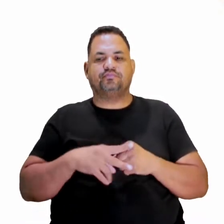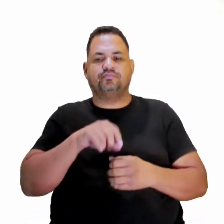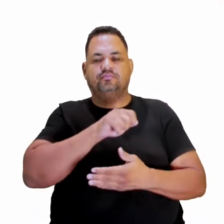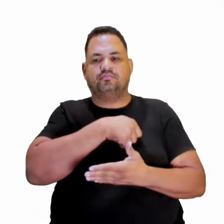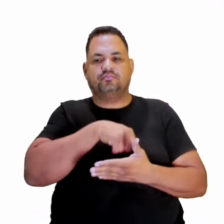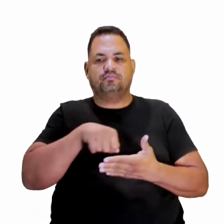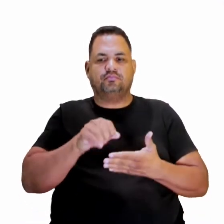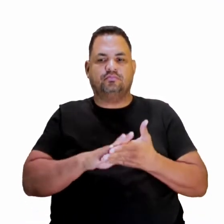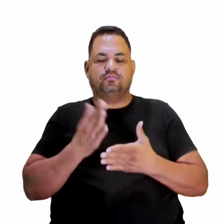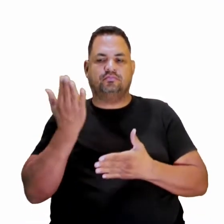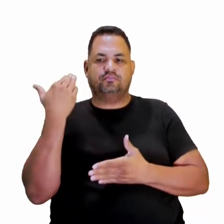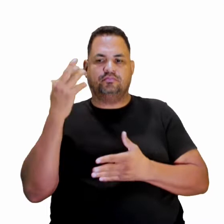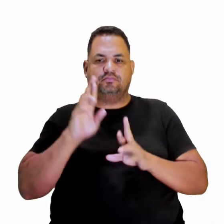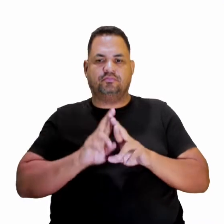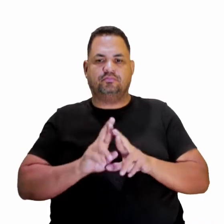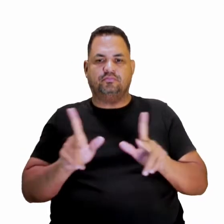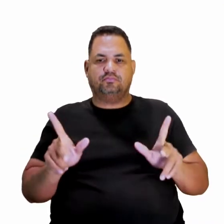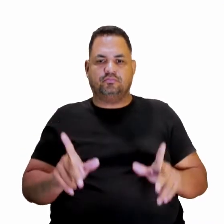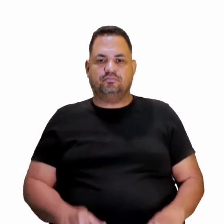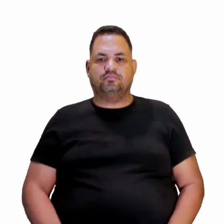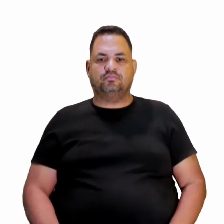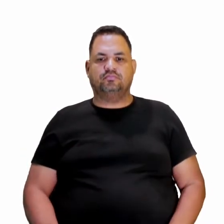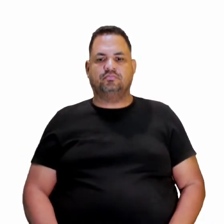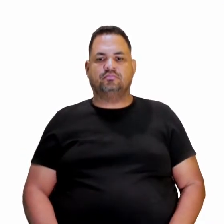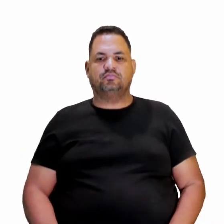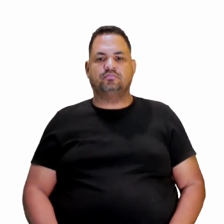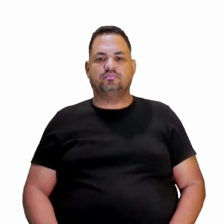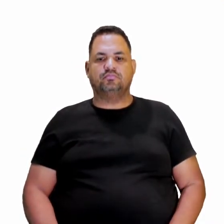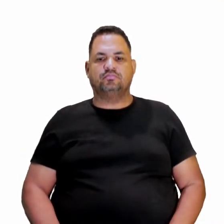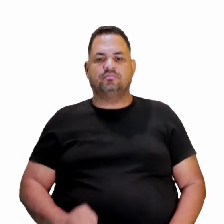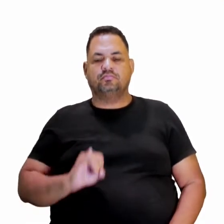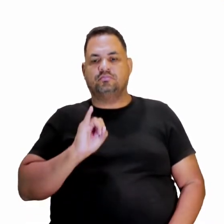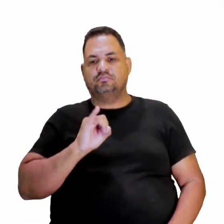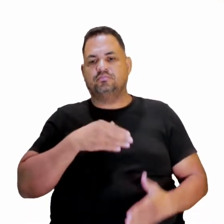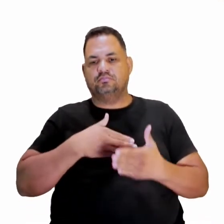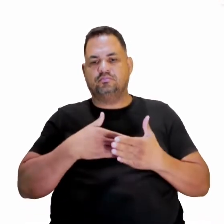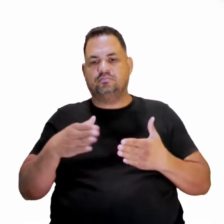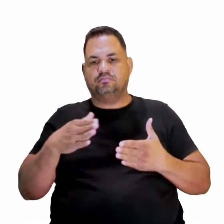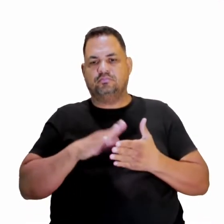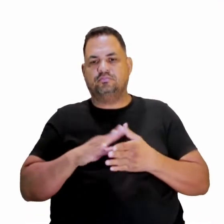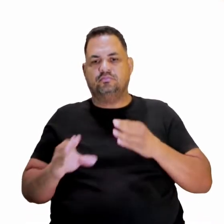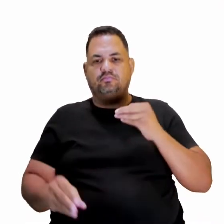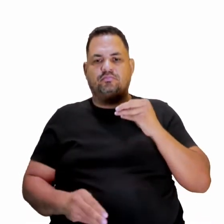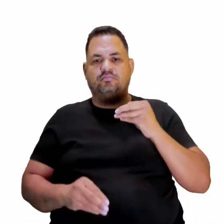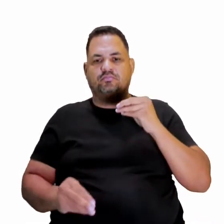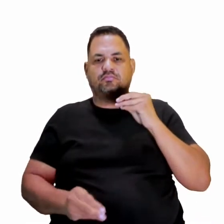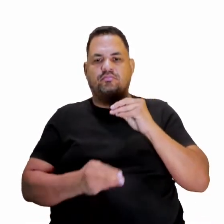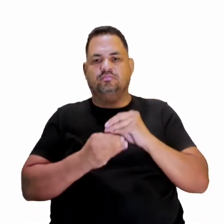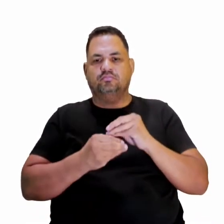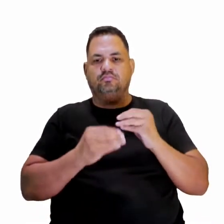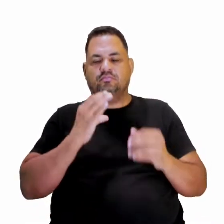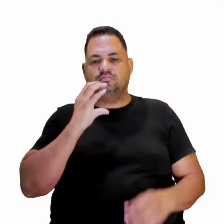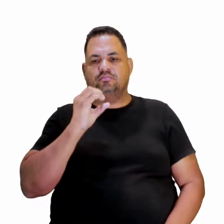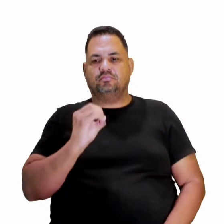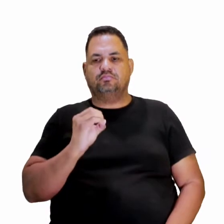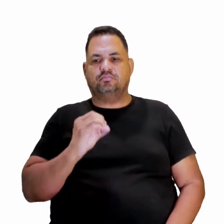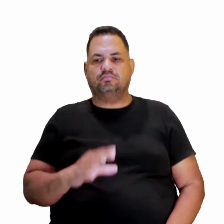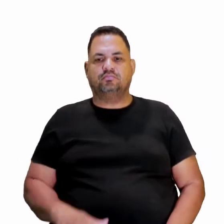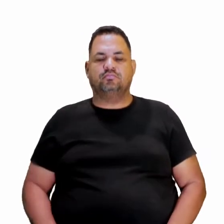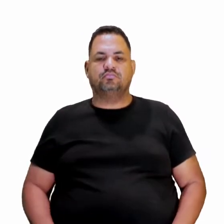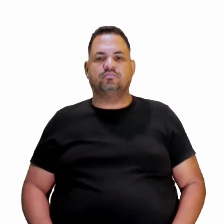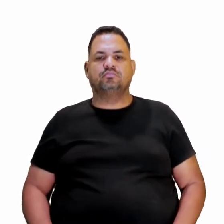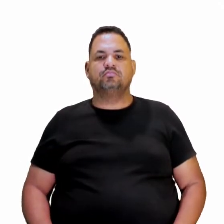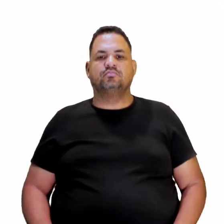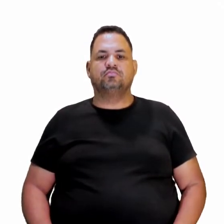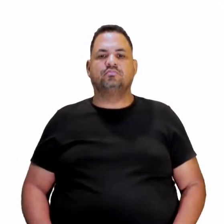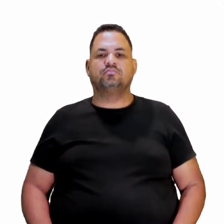E o passado dele, a diferença é mínima, né? O izinho some e vai o o. Mas isso é uma coincidência. Toda vez que eu falo isso,